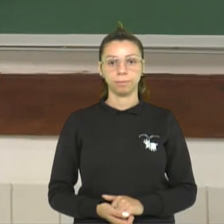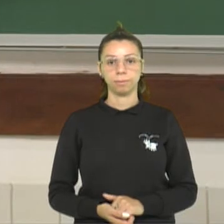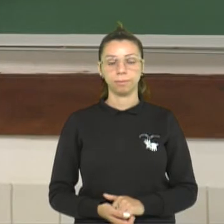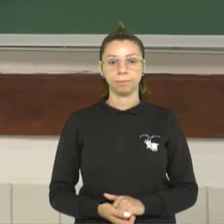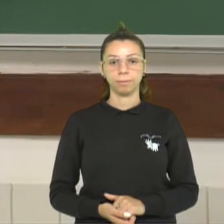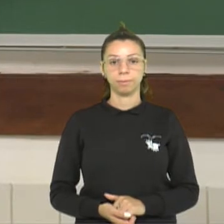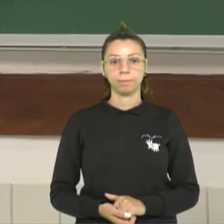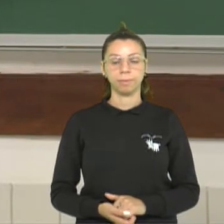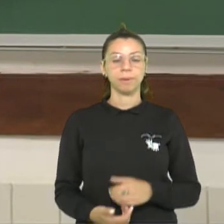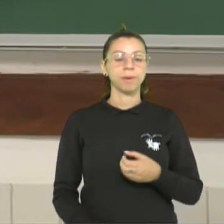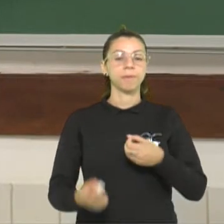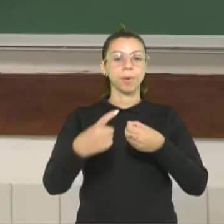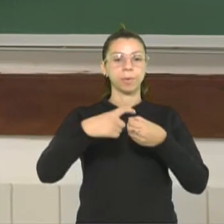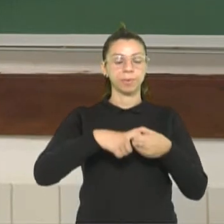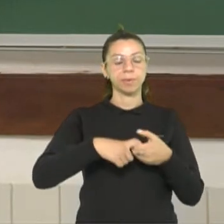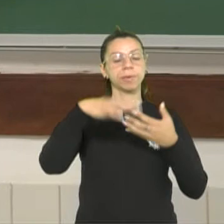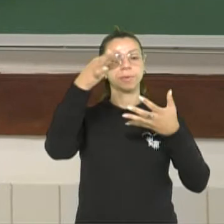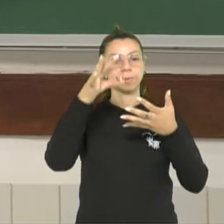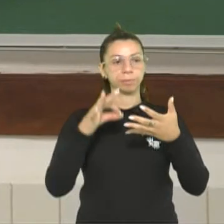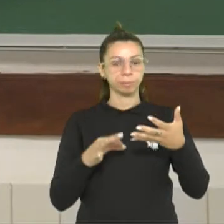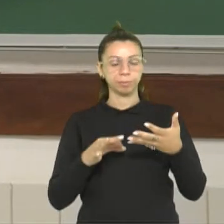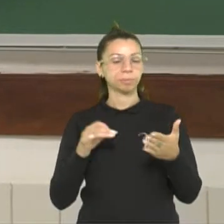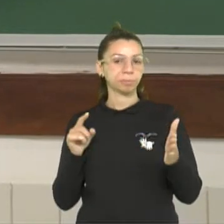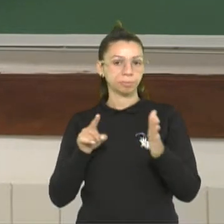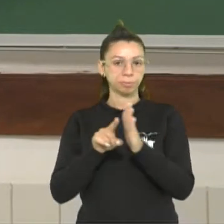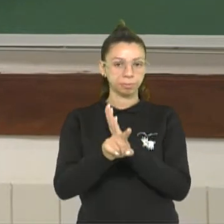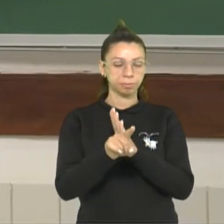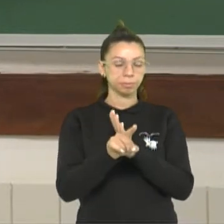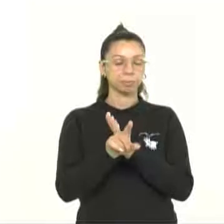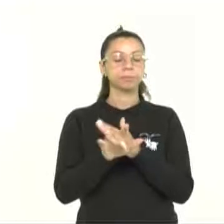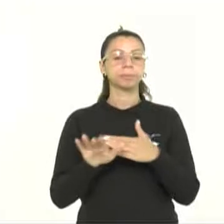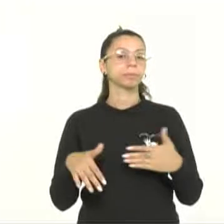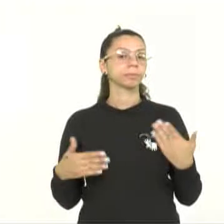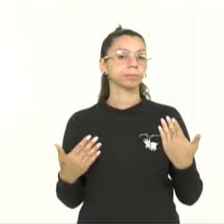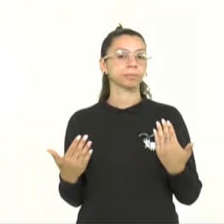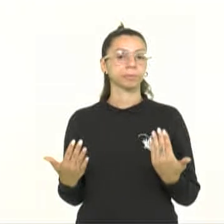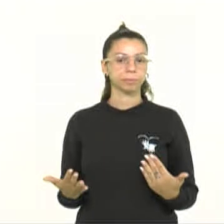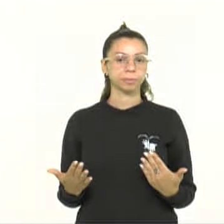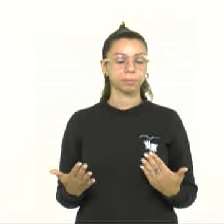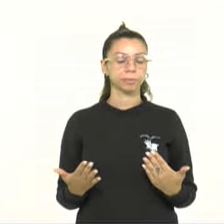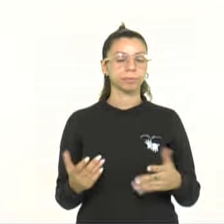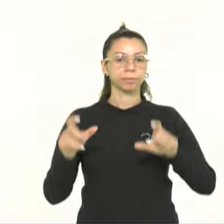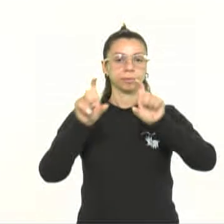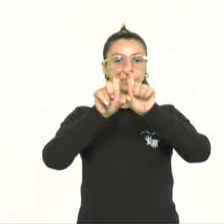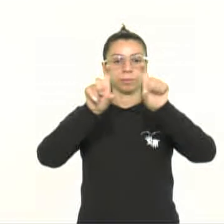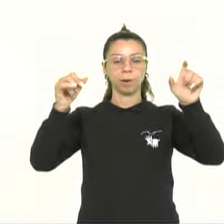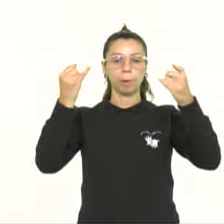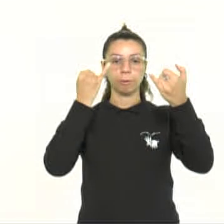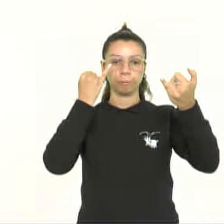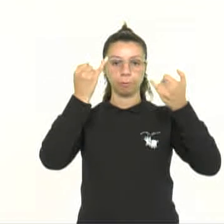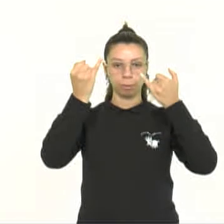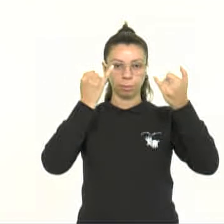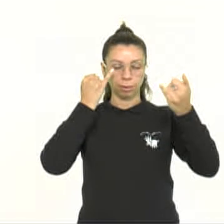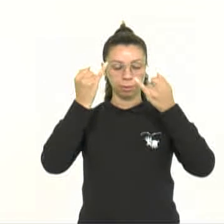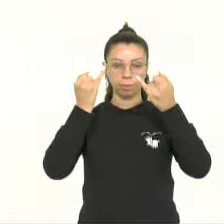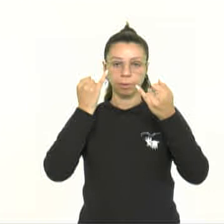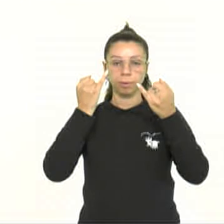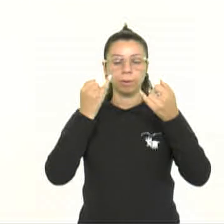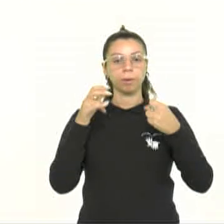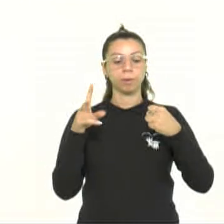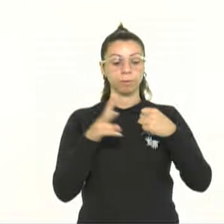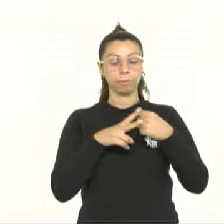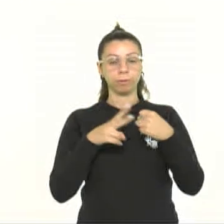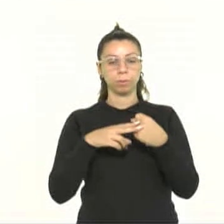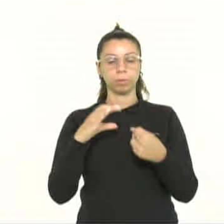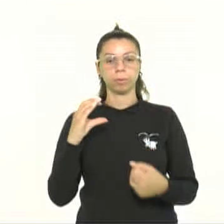Muy bien, vamos corrigir nuestro quiz. Então, em la vinheta, né, nós temos ali el verbo